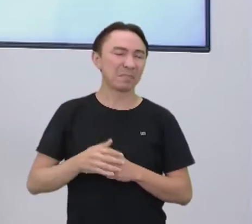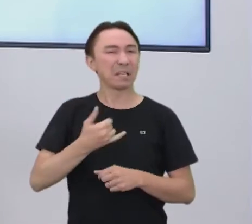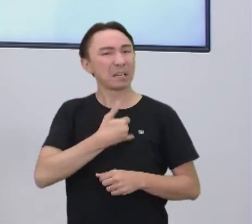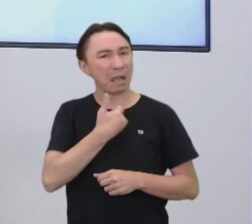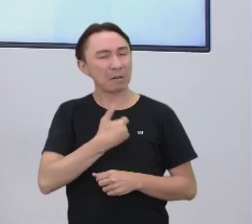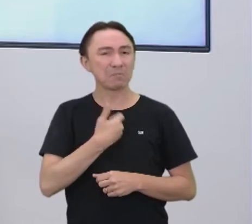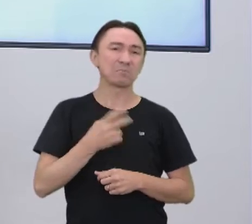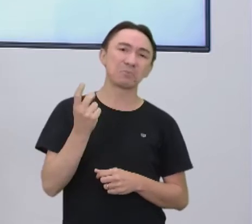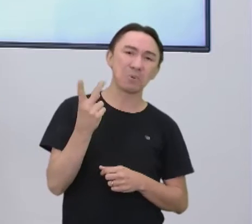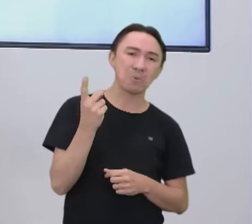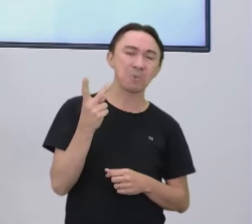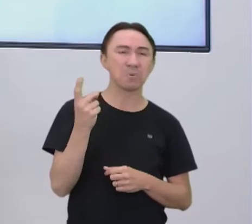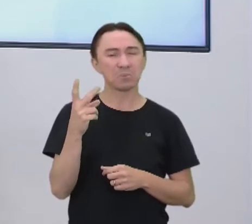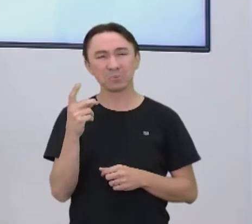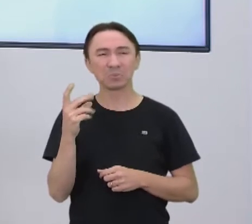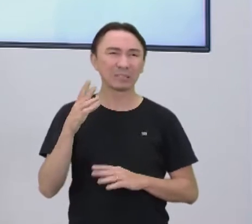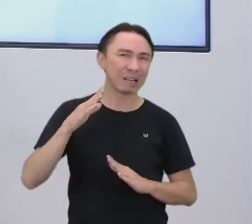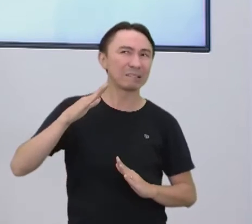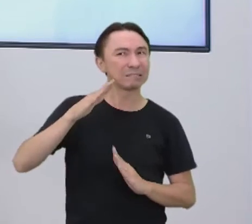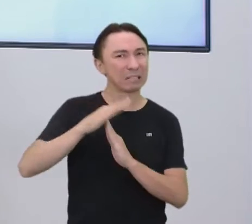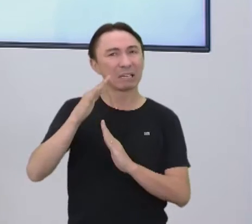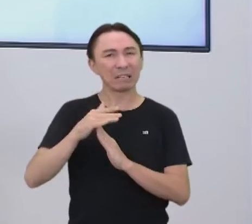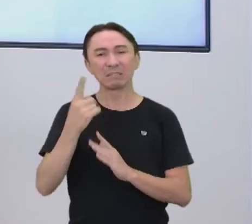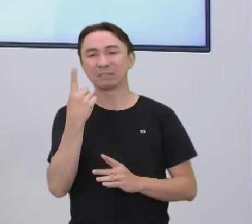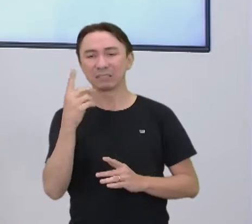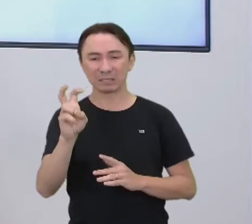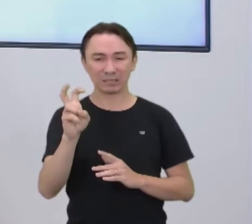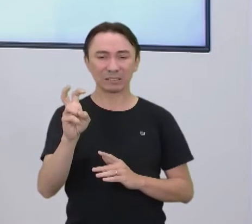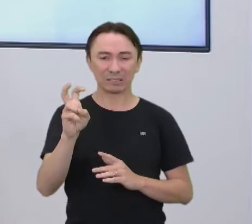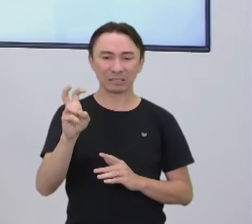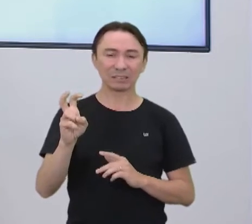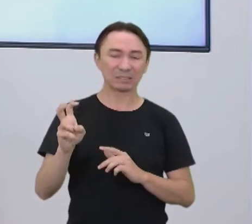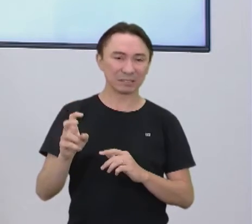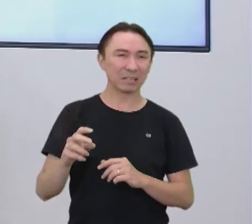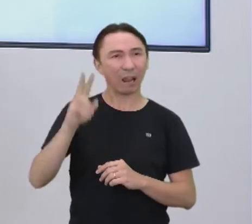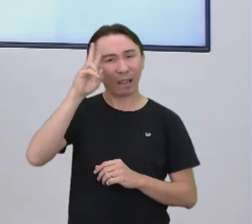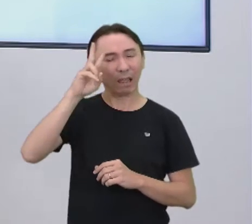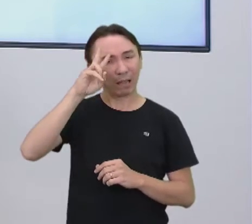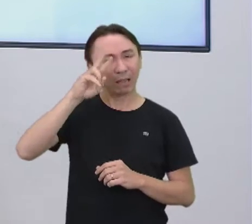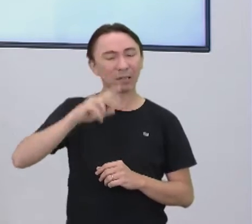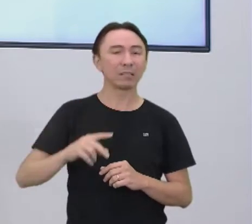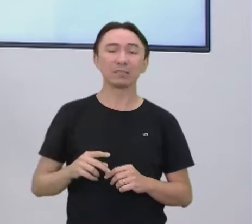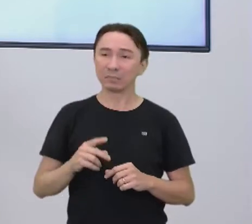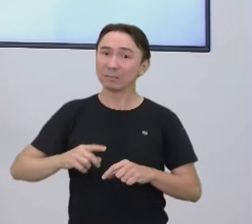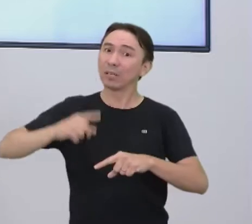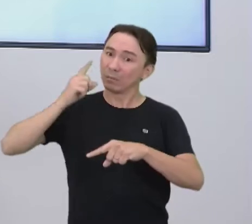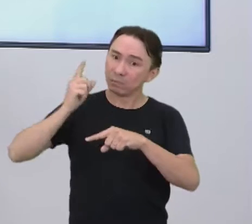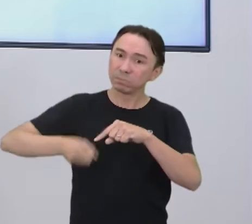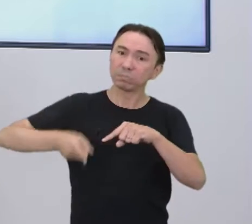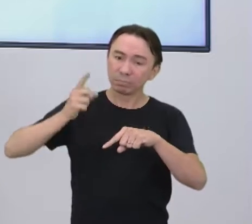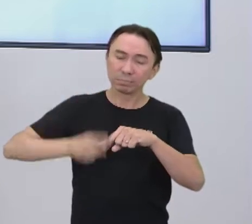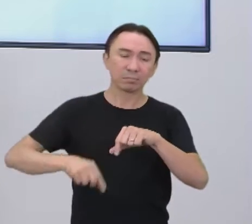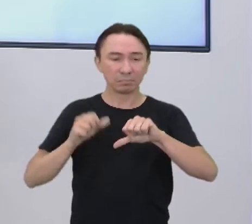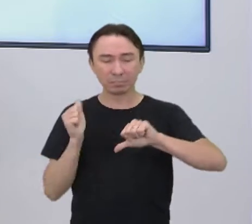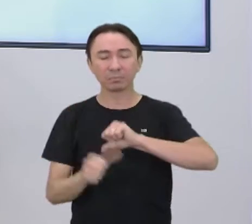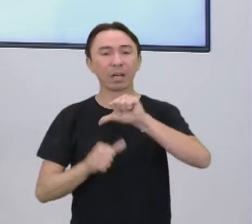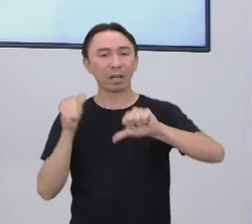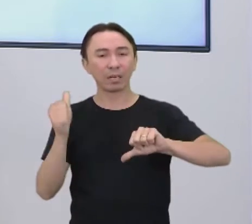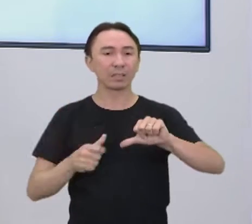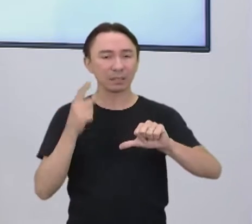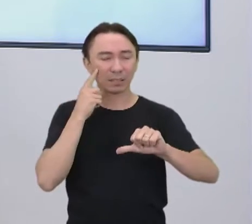12, 10, até uns 15 anos, eu lembro que estava tendo essa mudança de proibir esse termômetro de mercúrio